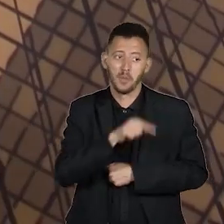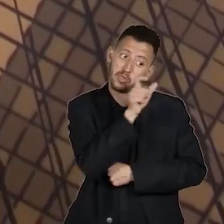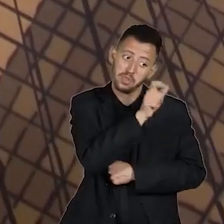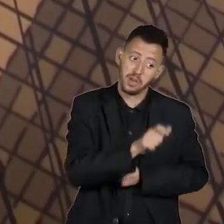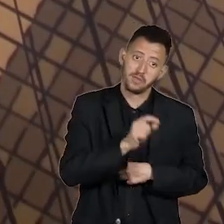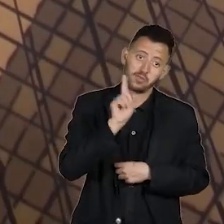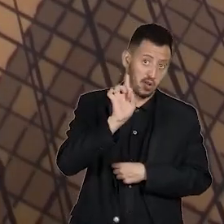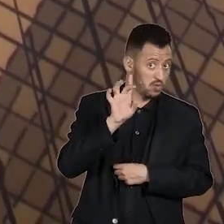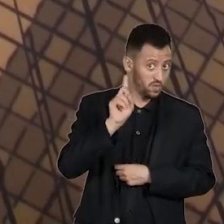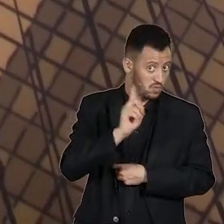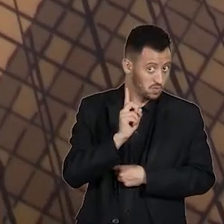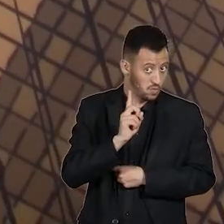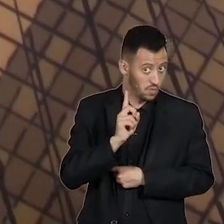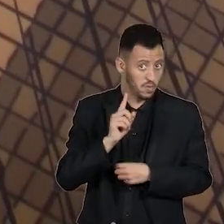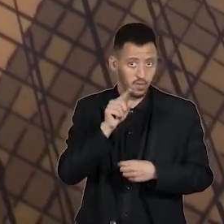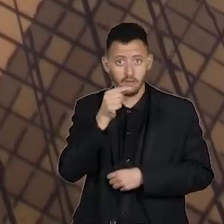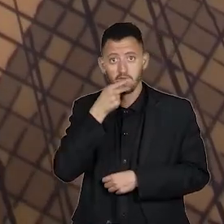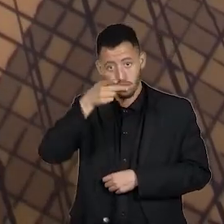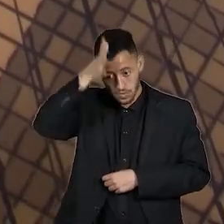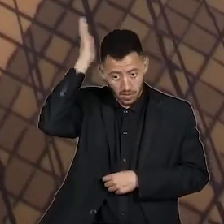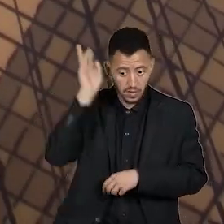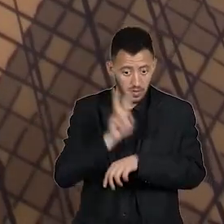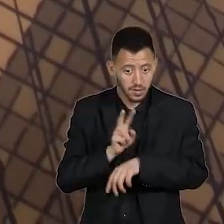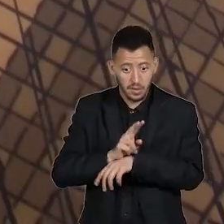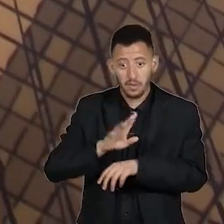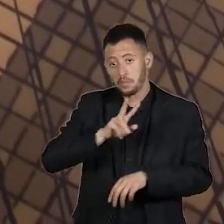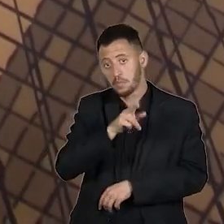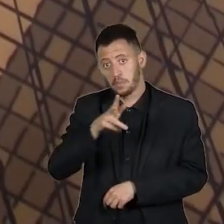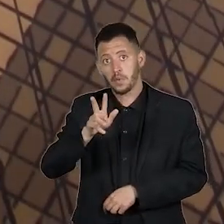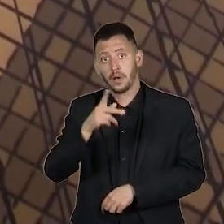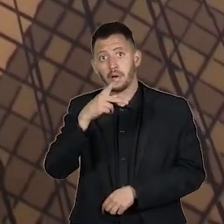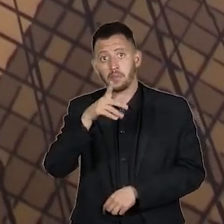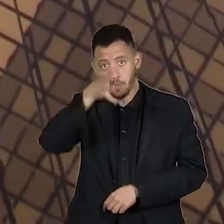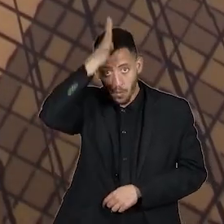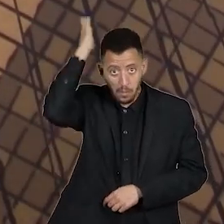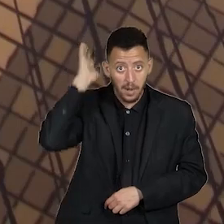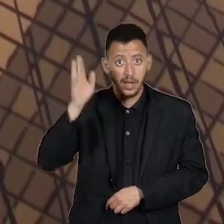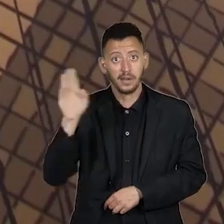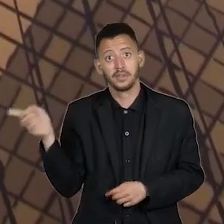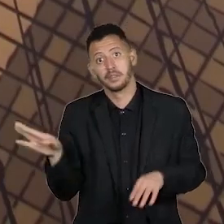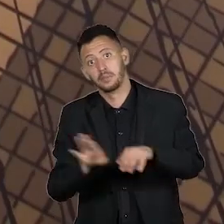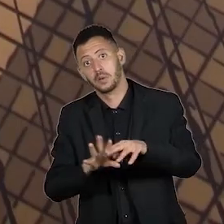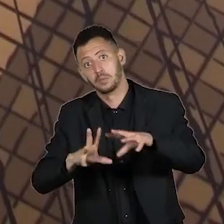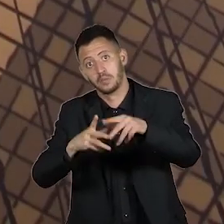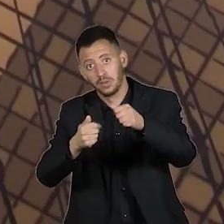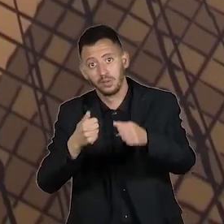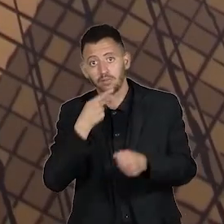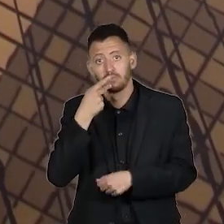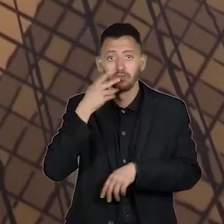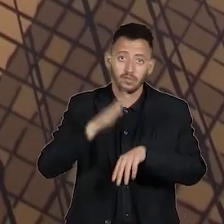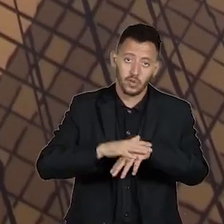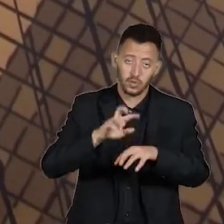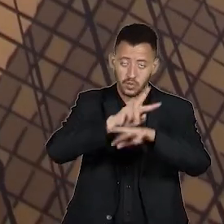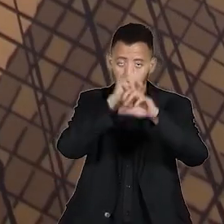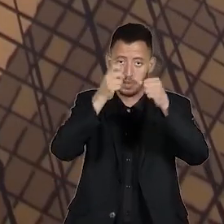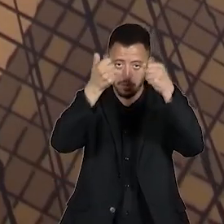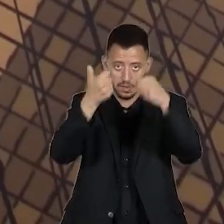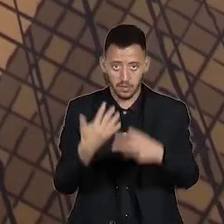nesse caso que a gente fala, que não é só isso também, né? Quando a gente fala de bombeiro civil, militar, brigadista, não é só apagar fogo. A gente vai chegar